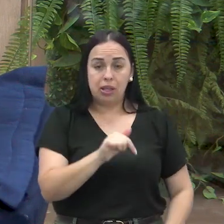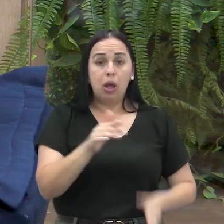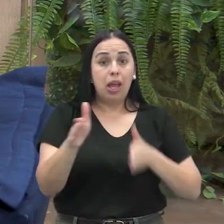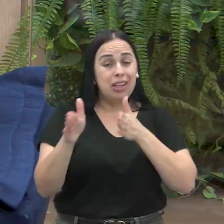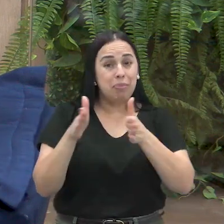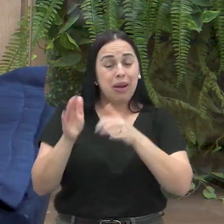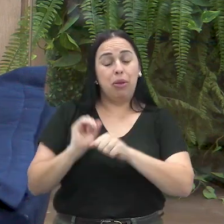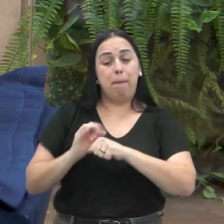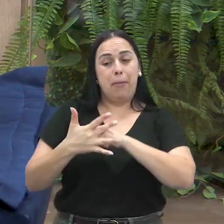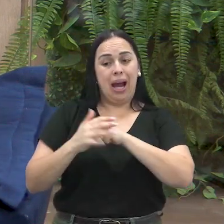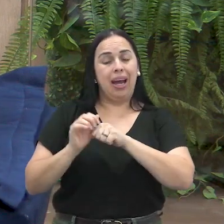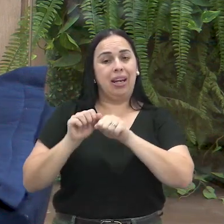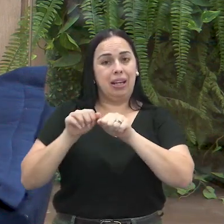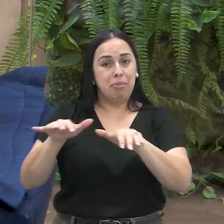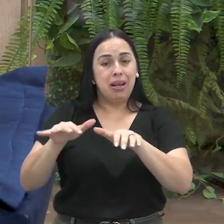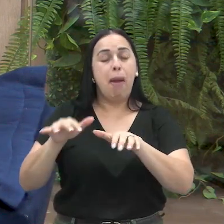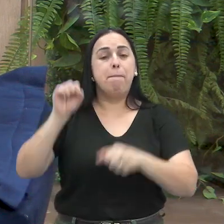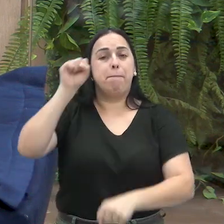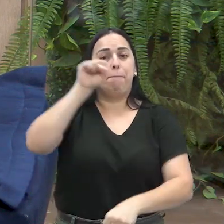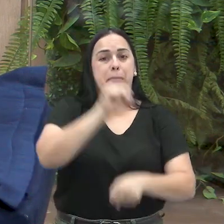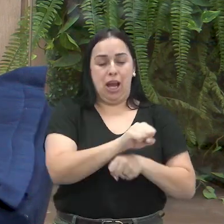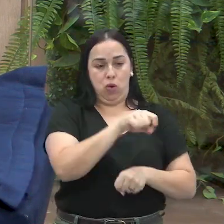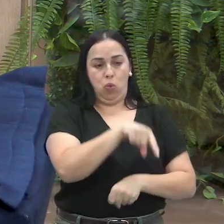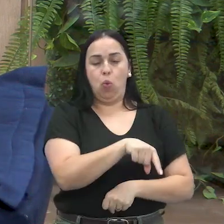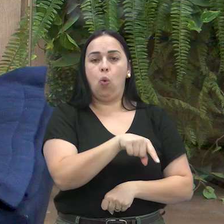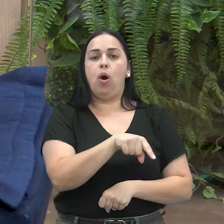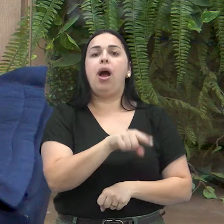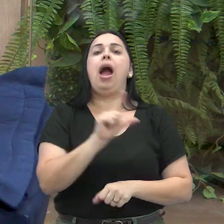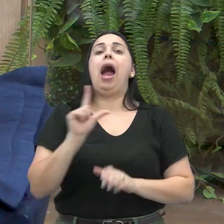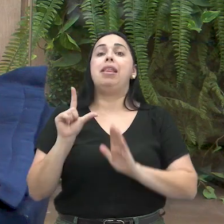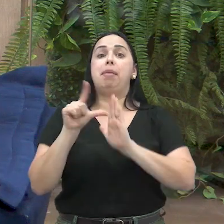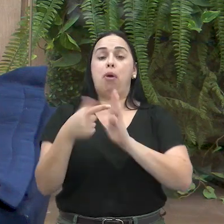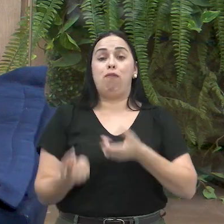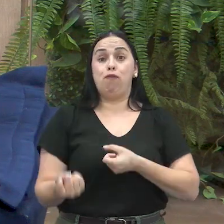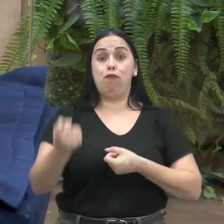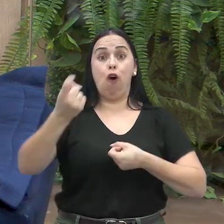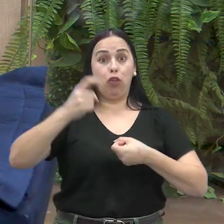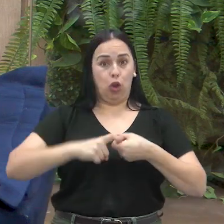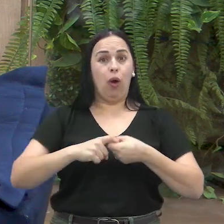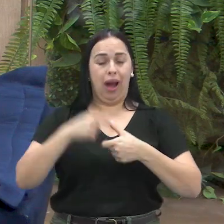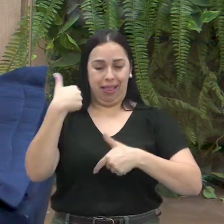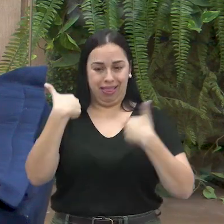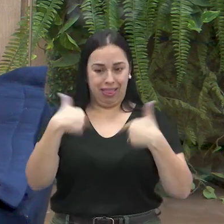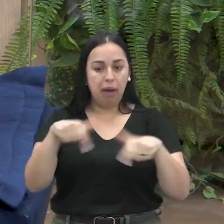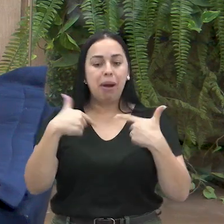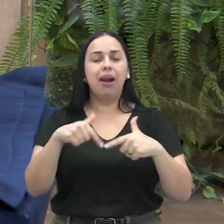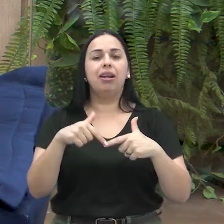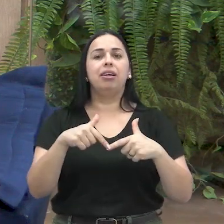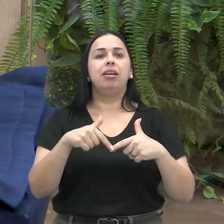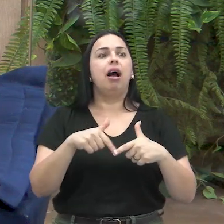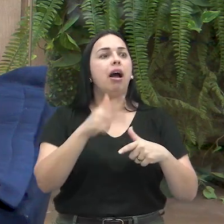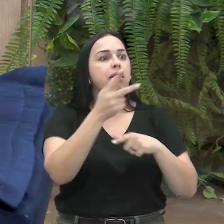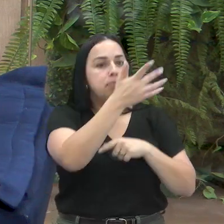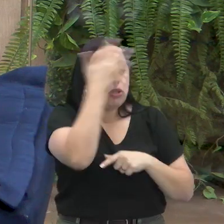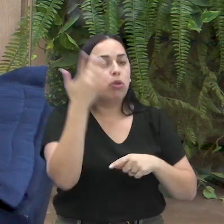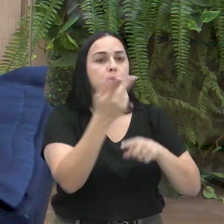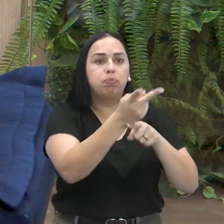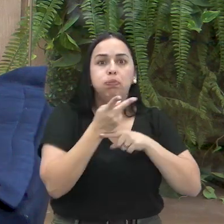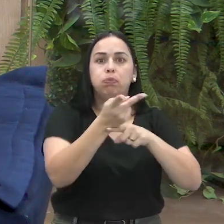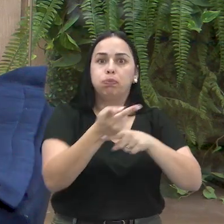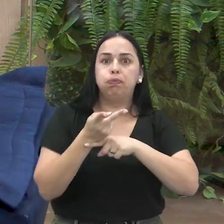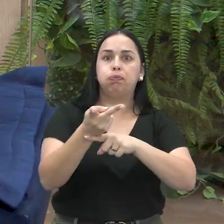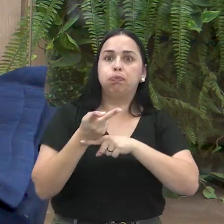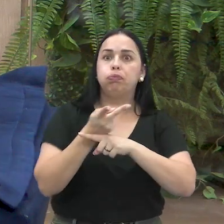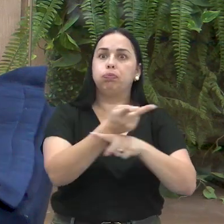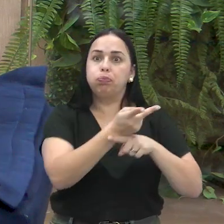um pouco por causa da pandemia. Quando a gente volta para a Câmara Municipal, eu tive fora um período, quando a gente volta para a Câmara Municipal, essa demanda aumenta